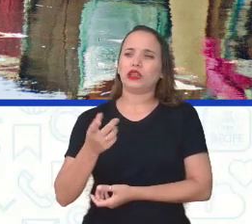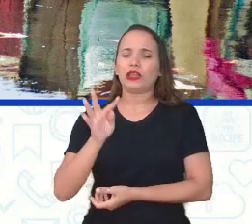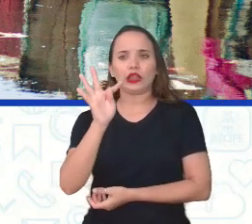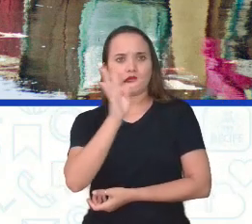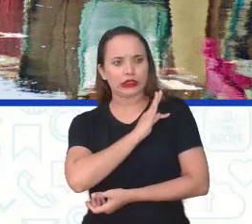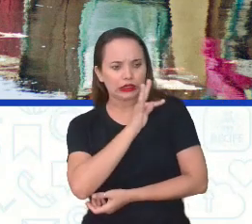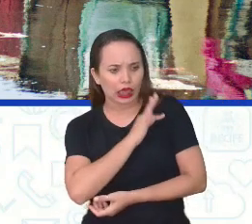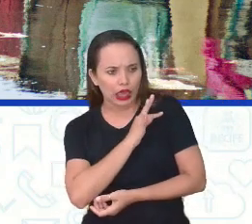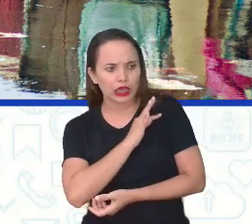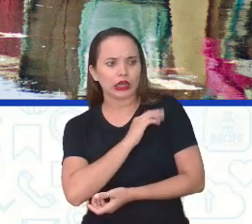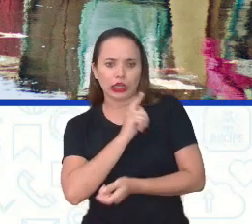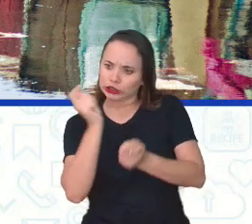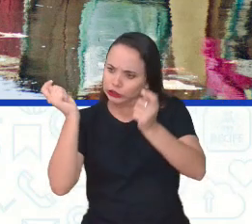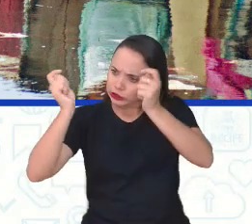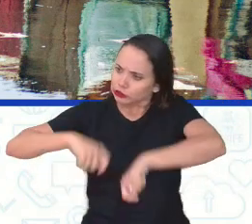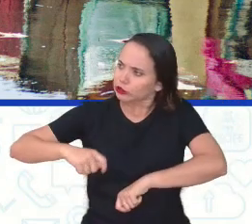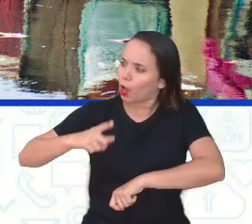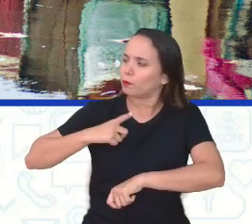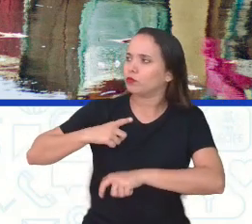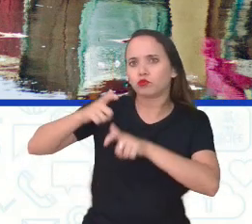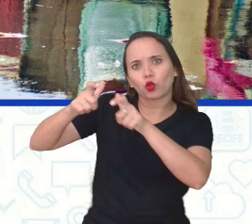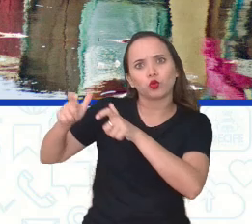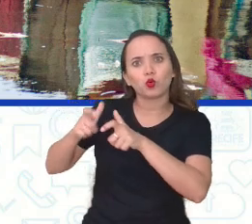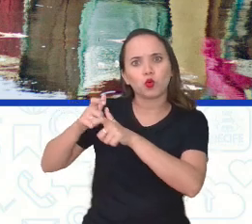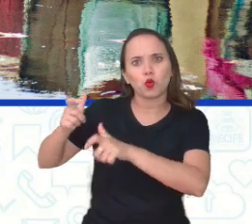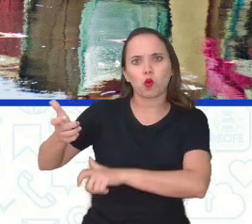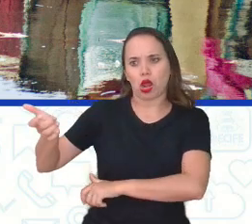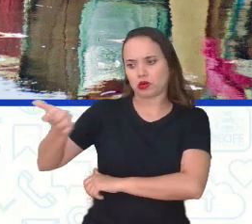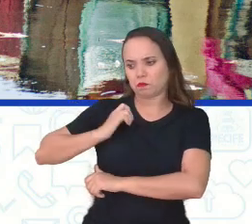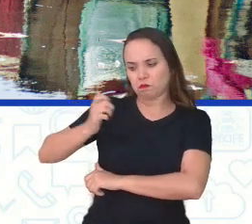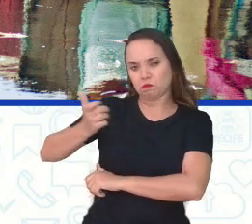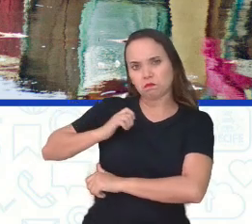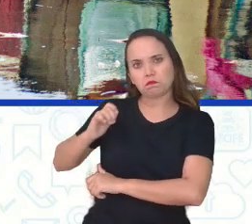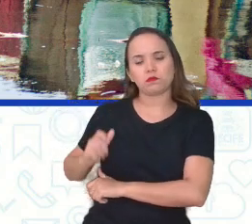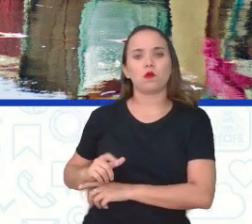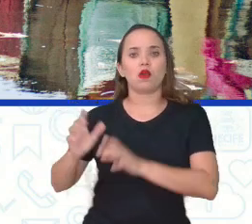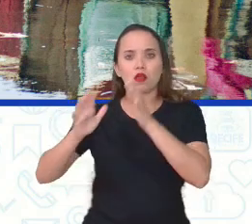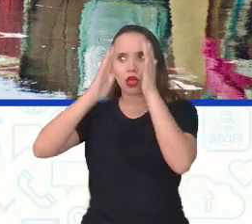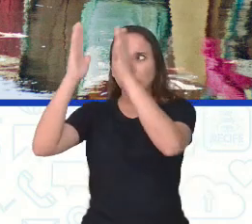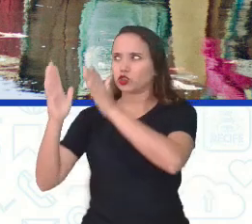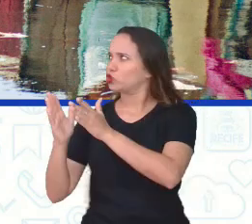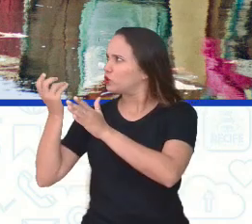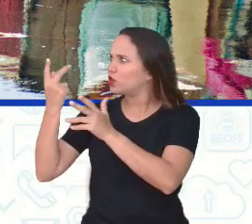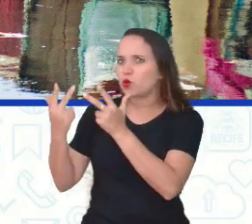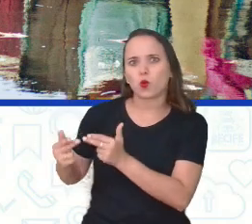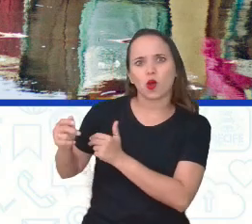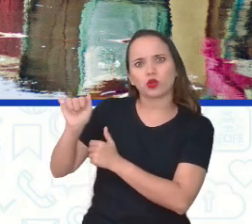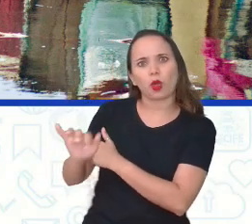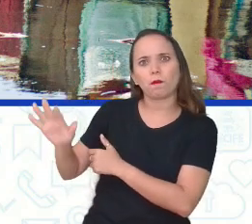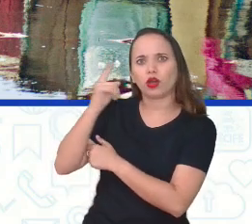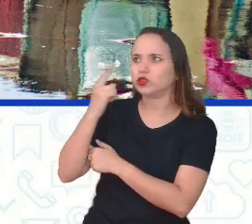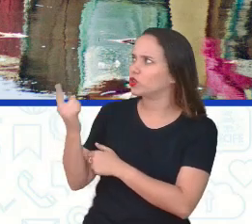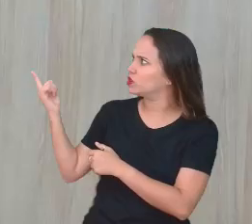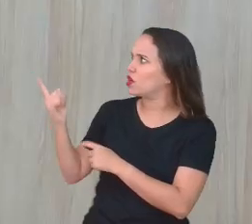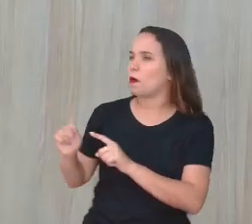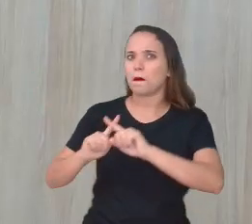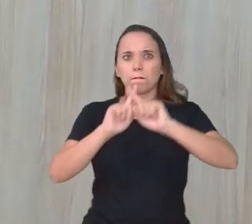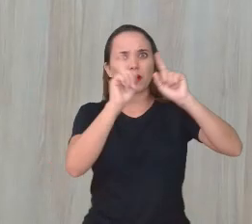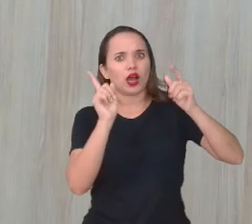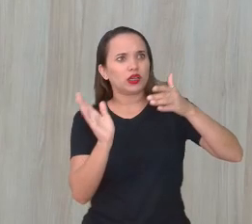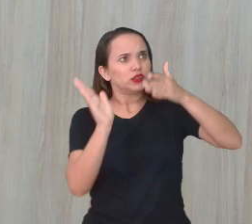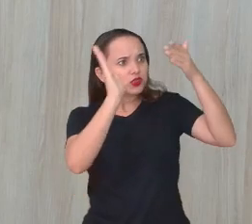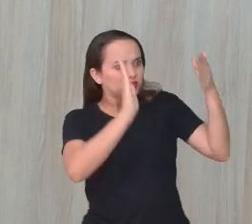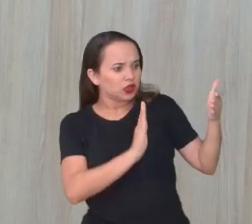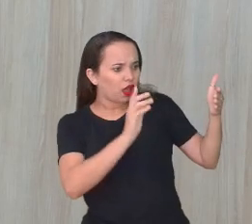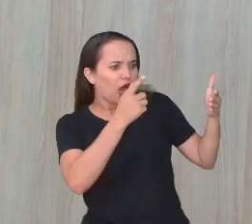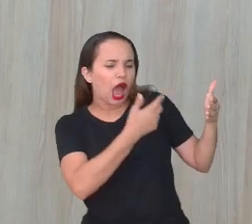ricos como o da esquerda e como a ausência de técnicas deixa pessoas vivendo em subhabitações como